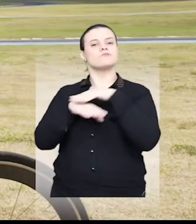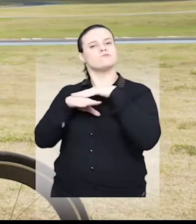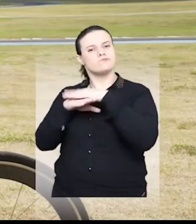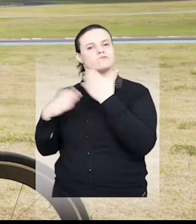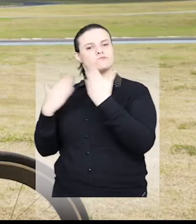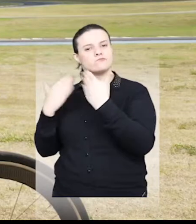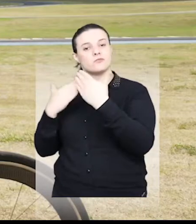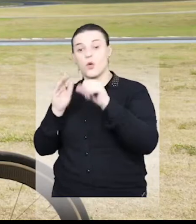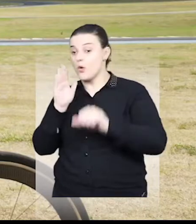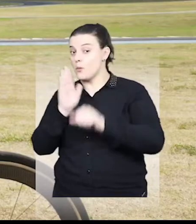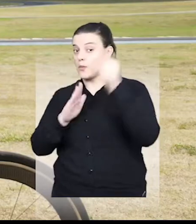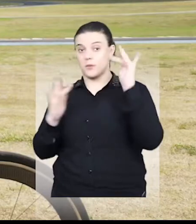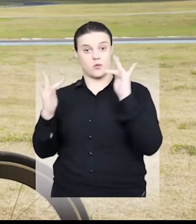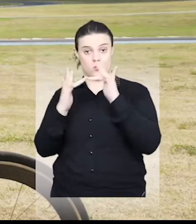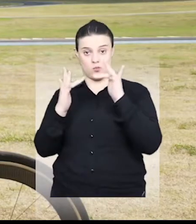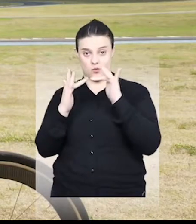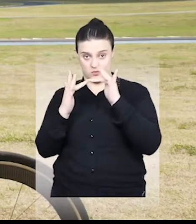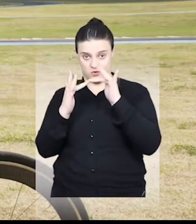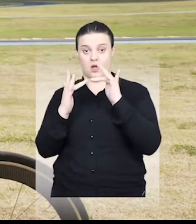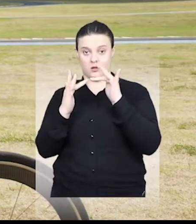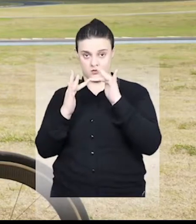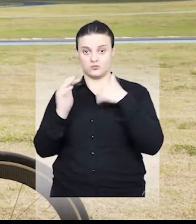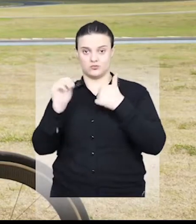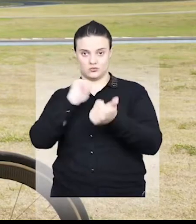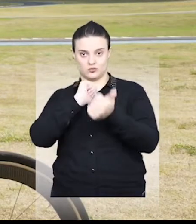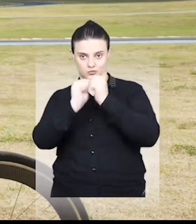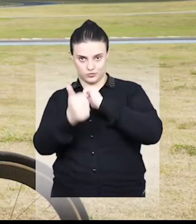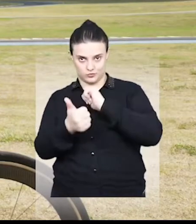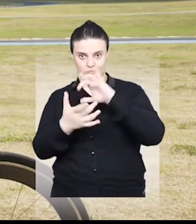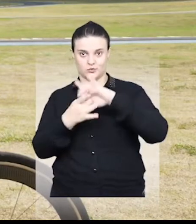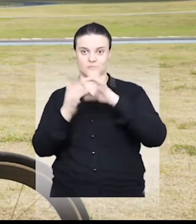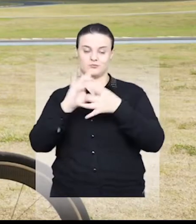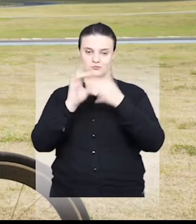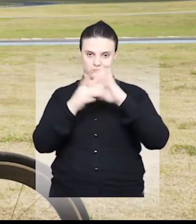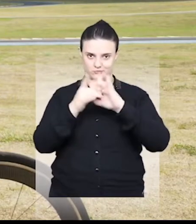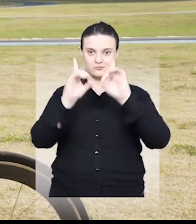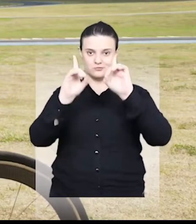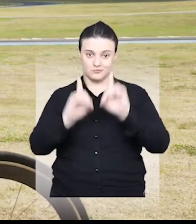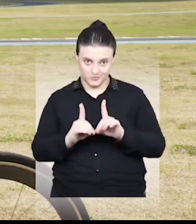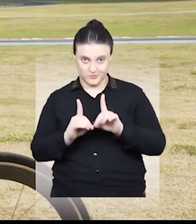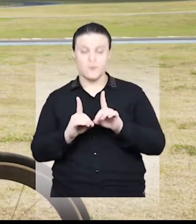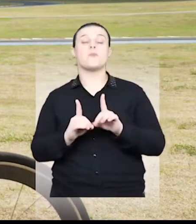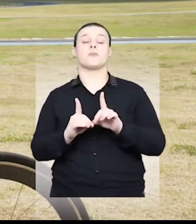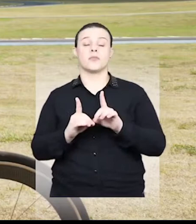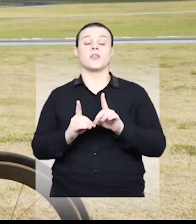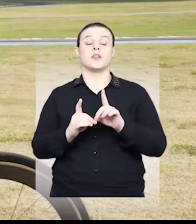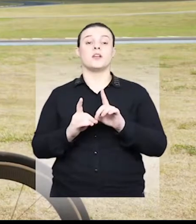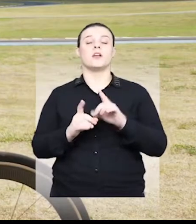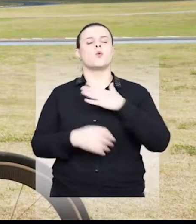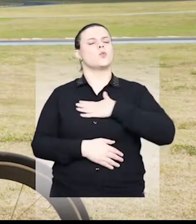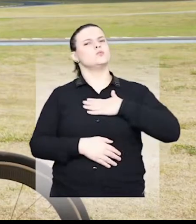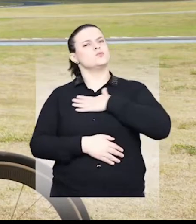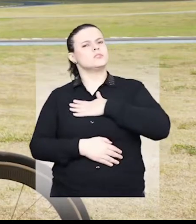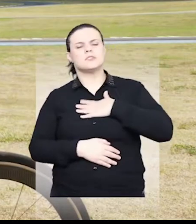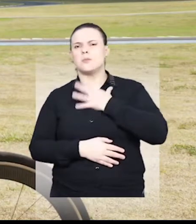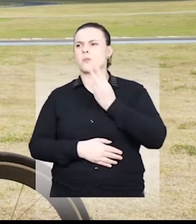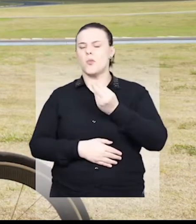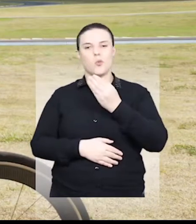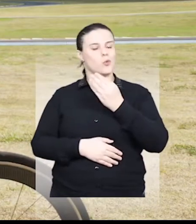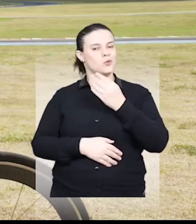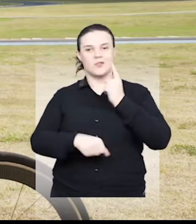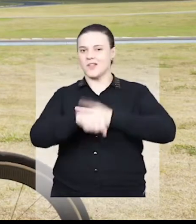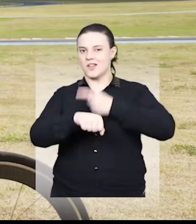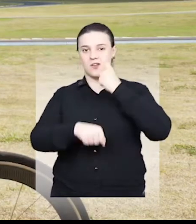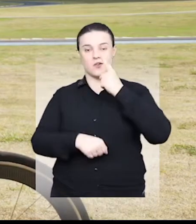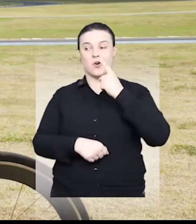João. Esse foi o meu primeiro contato com os esportes paralímpicos e gostei muito logo de